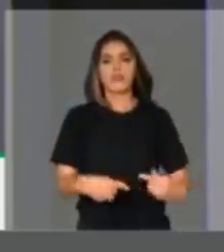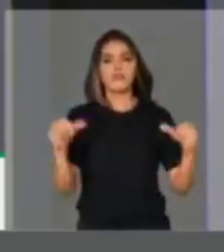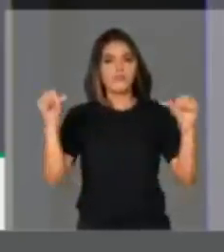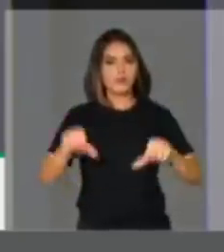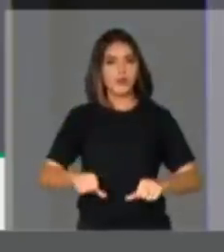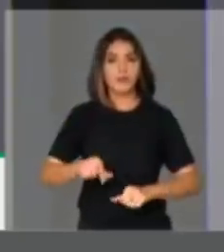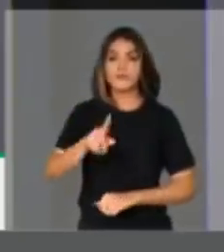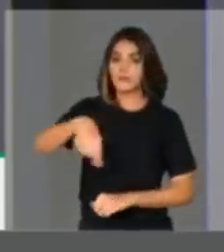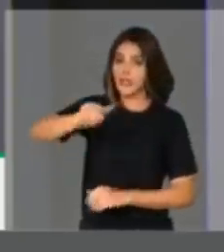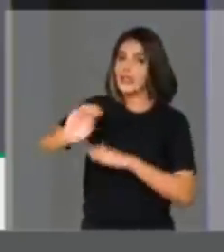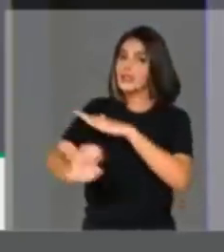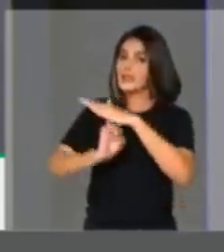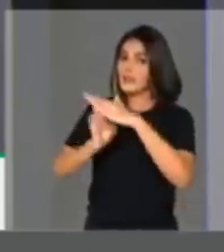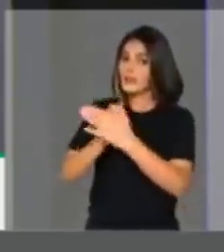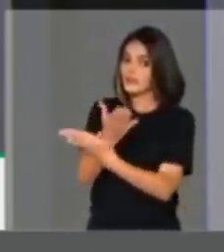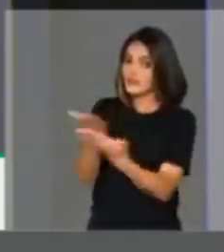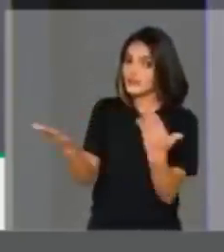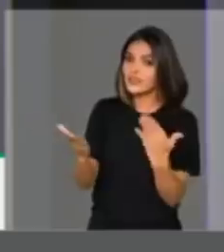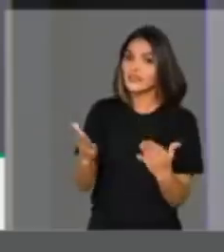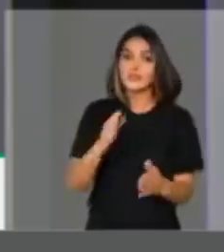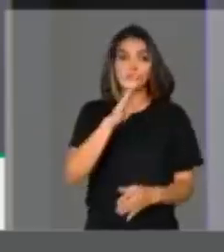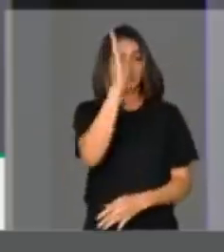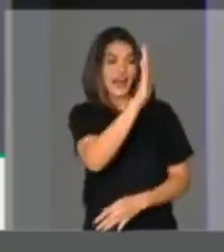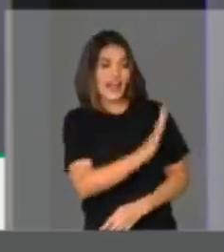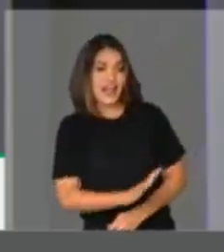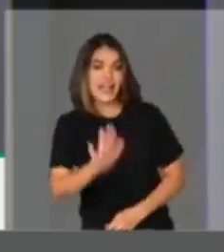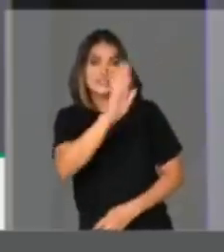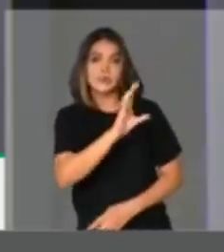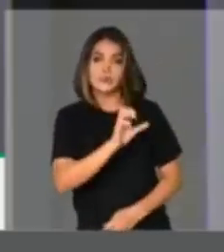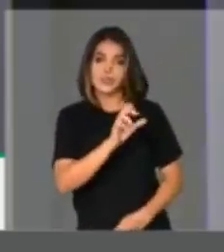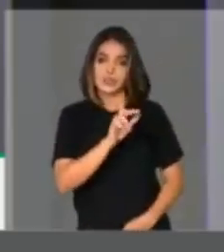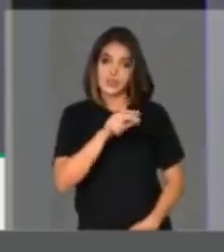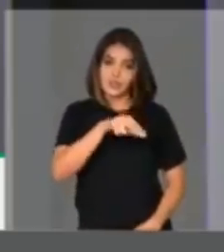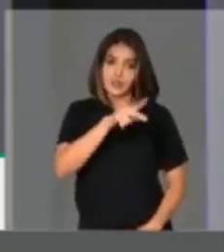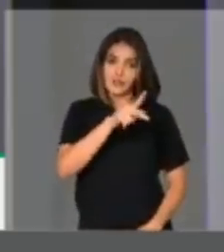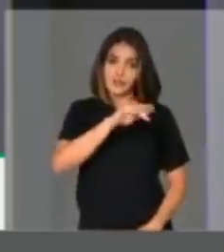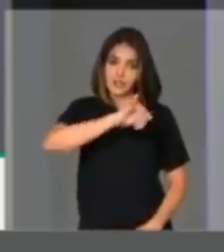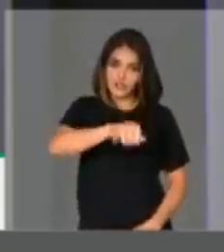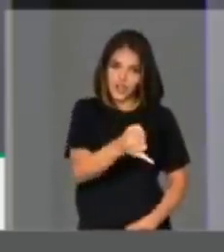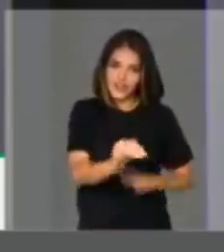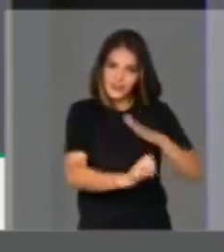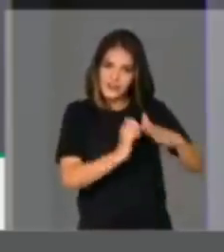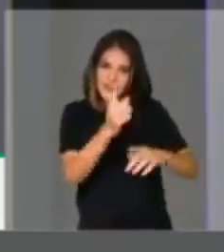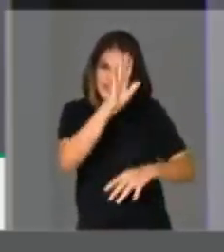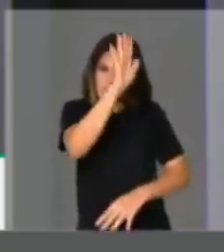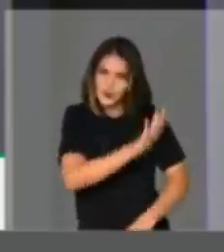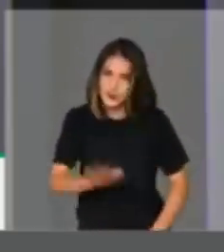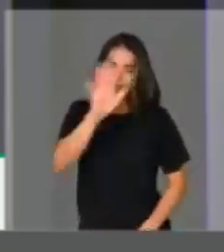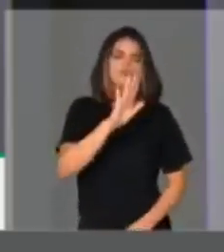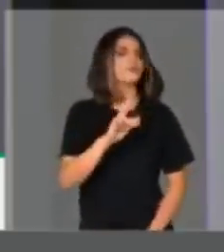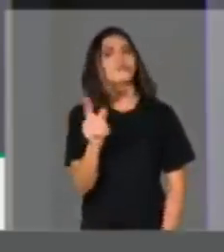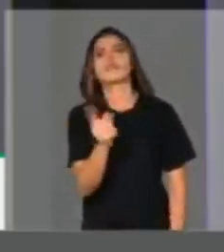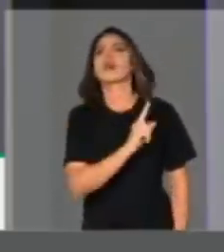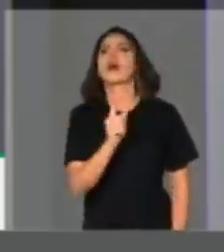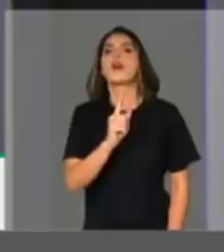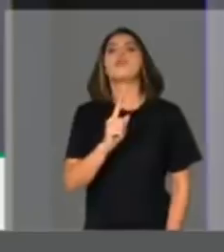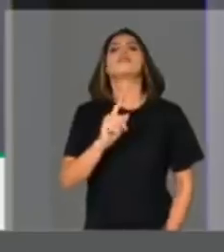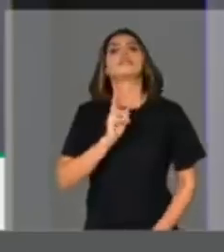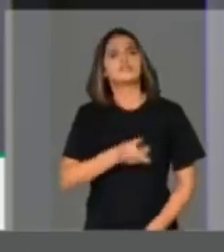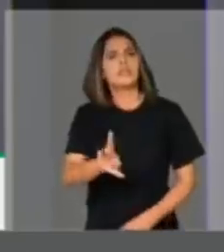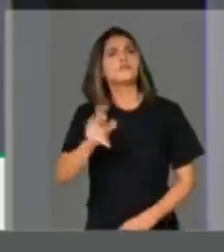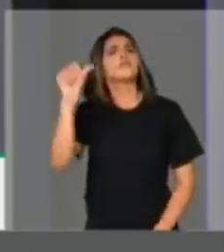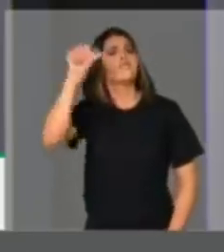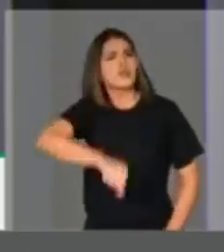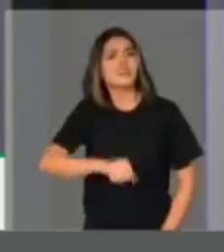dos senhores, o país não tem CNPJ, o país não pode pedir recuperação judicial. O país sempre pode piorar.